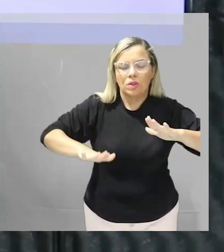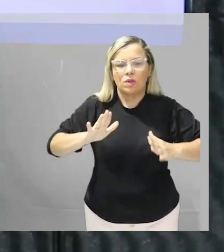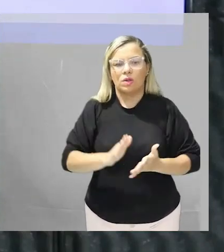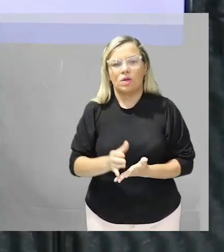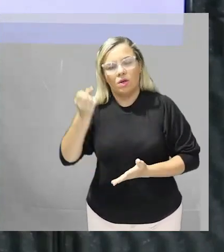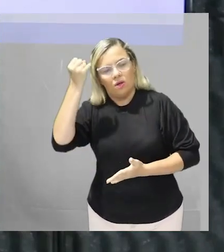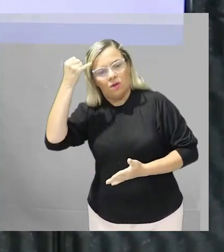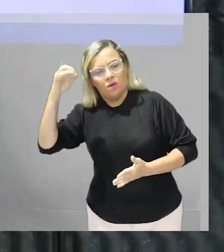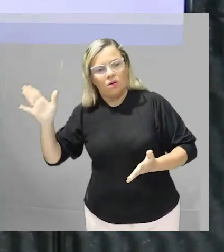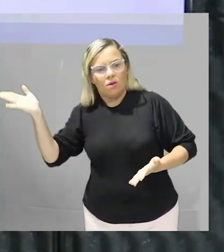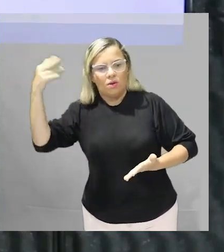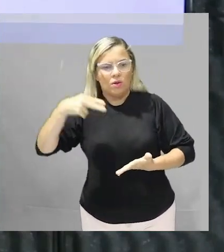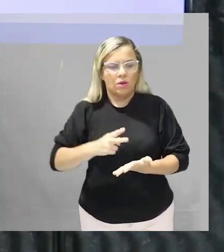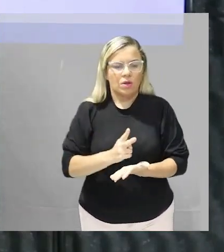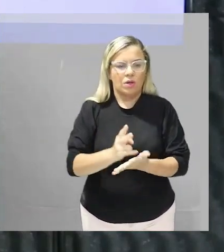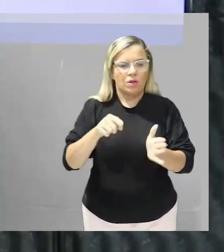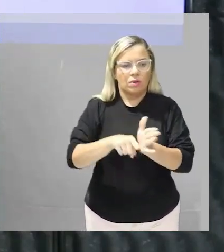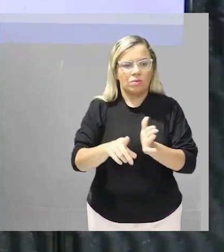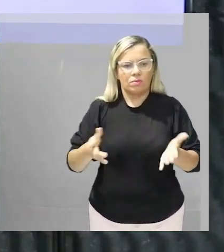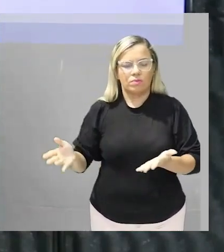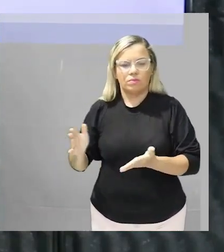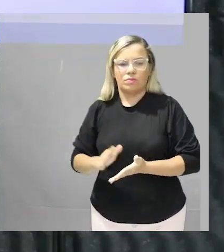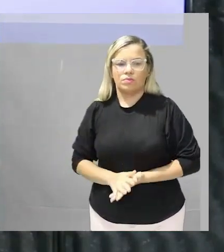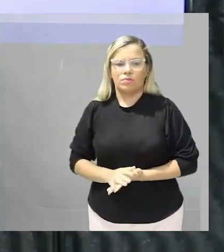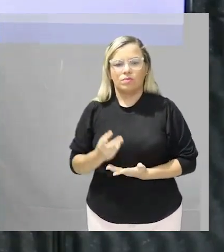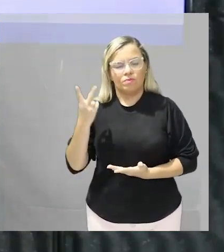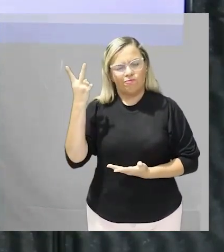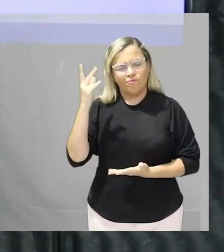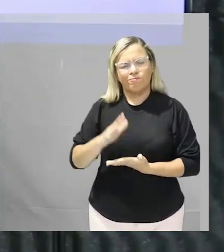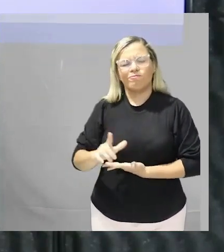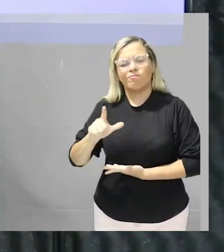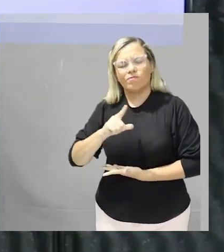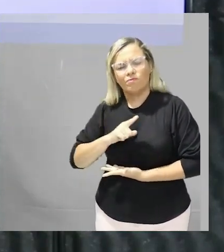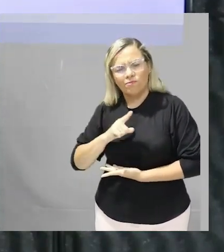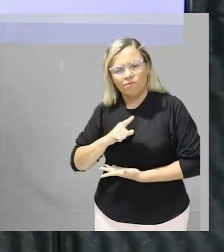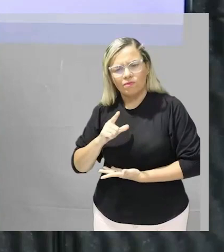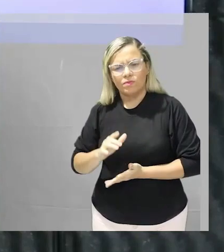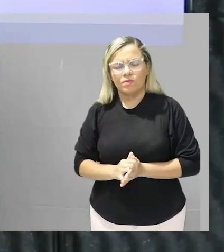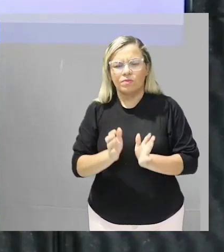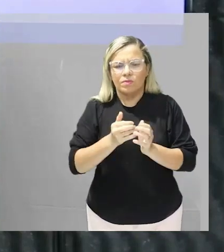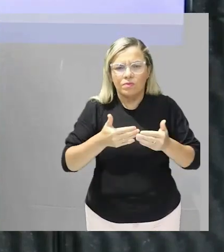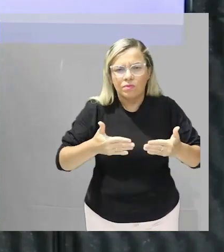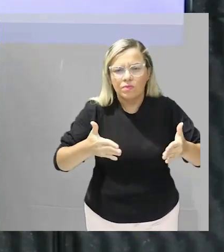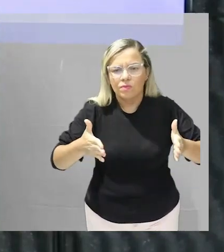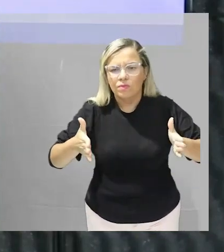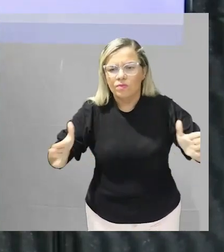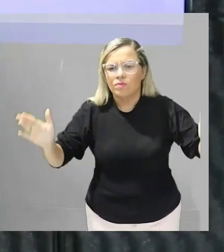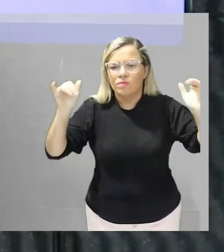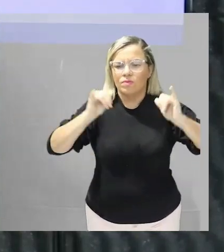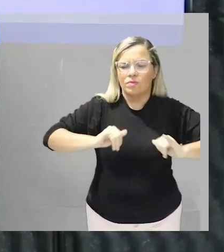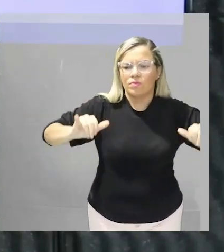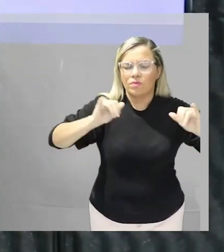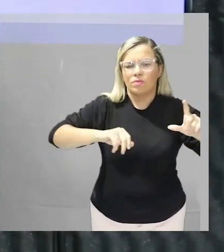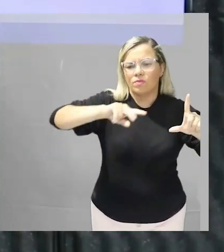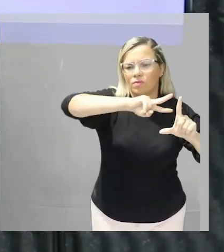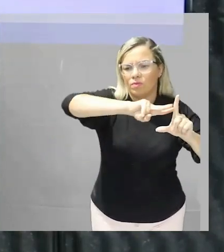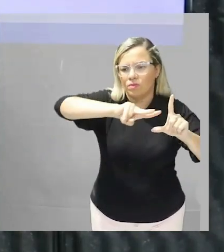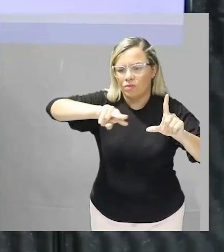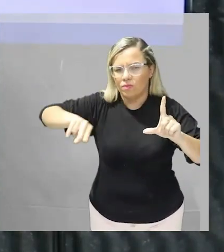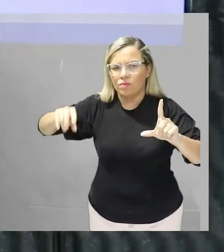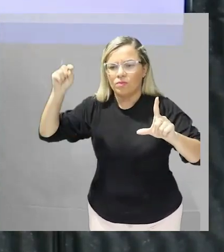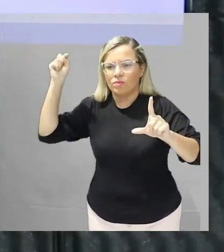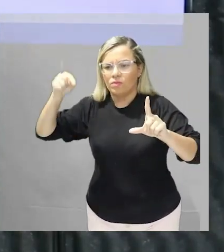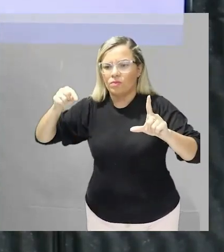aqui a leitura da questão de um modo geral tem sido amplamente divulgado pela